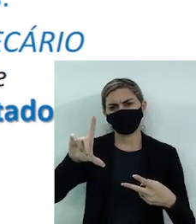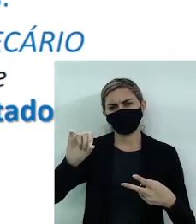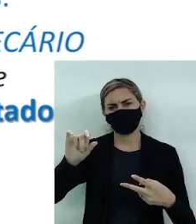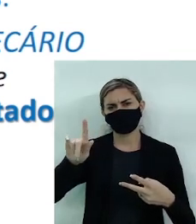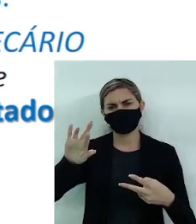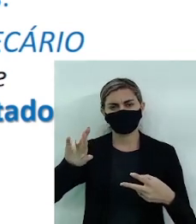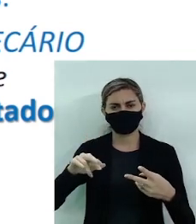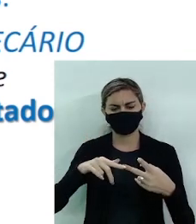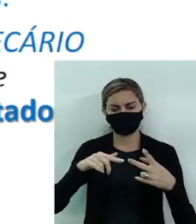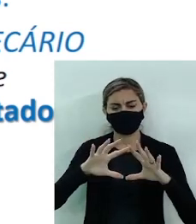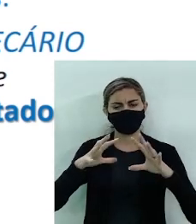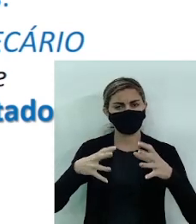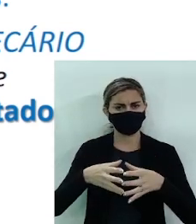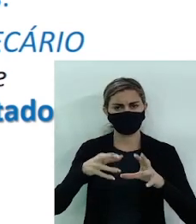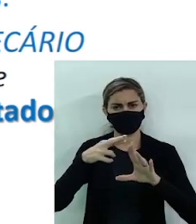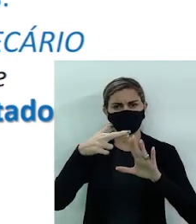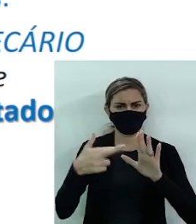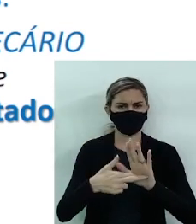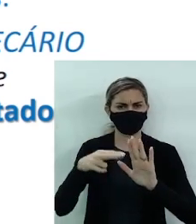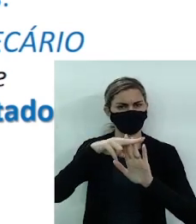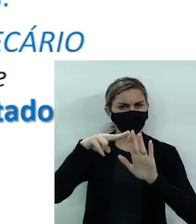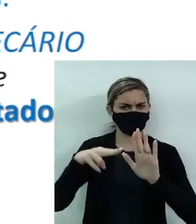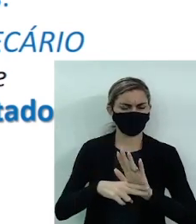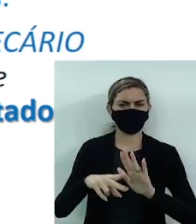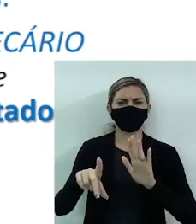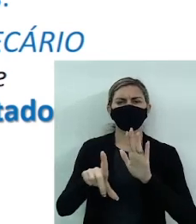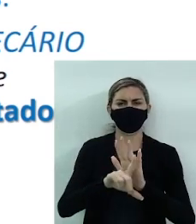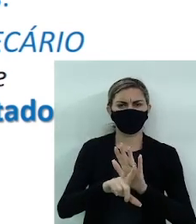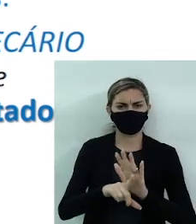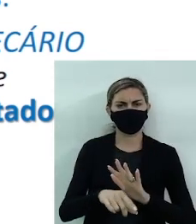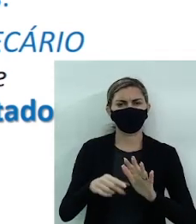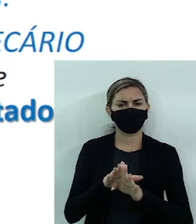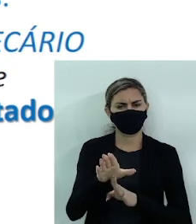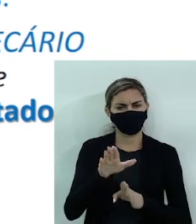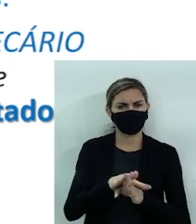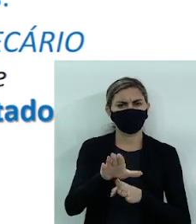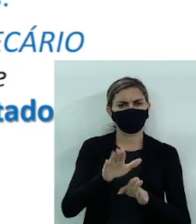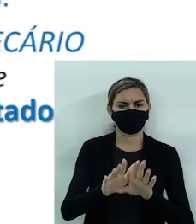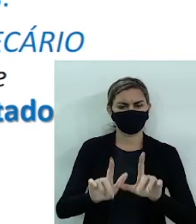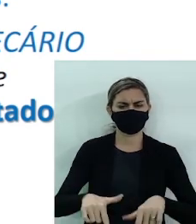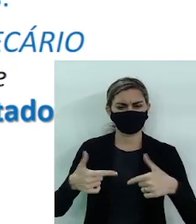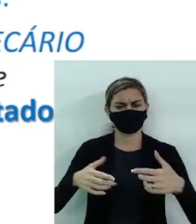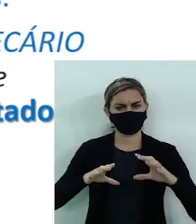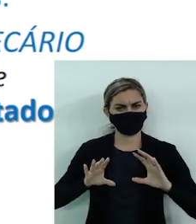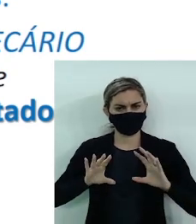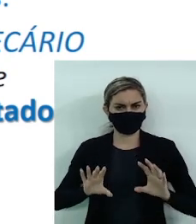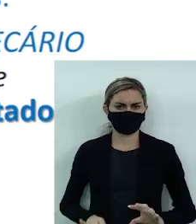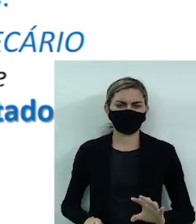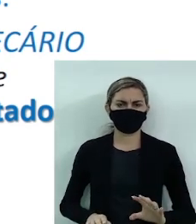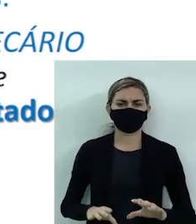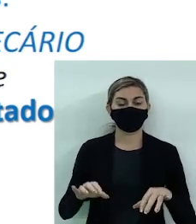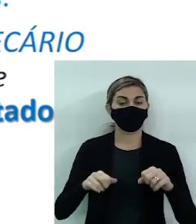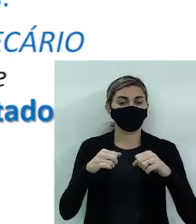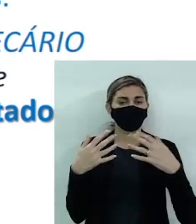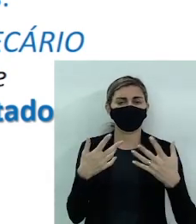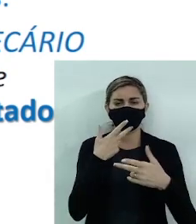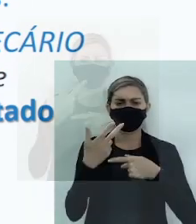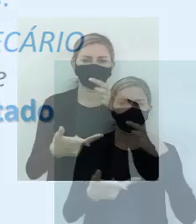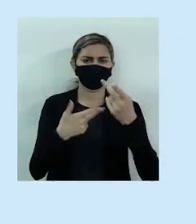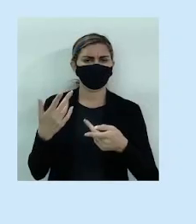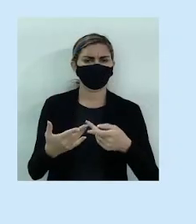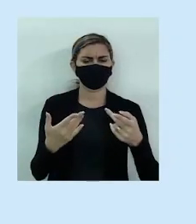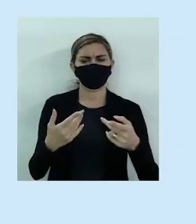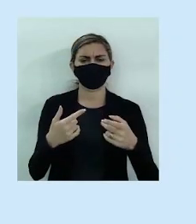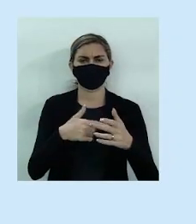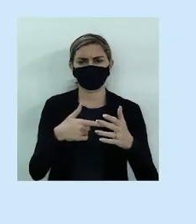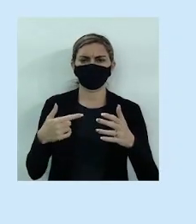de regras, as normas, aquelas diretrizes que vão orientar as ações e os comportamentos. Então, quando a gente diz que esses